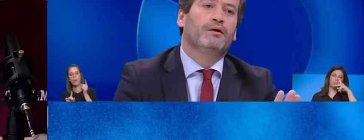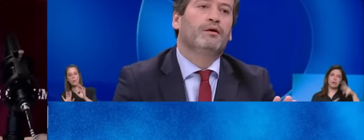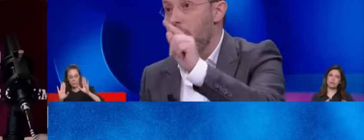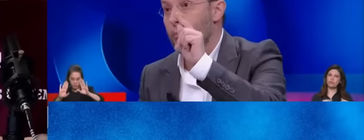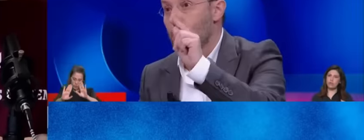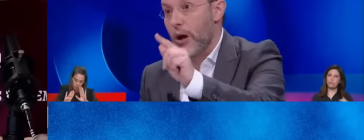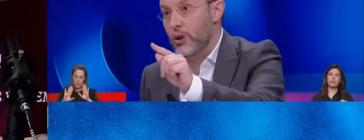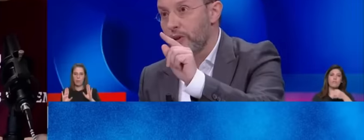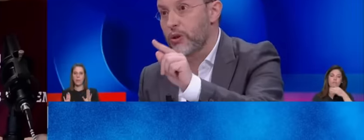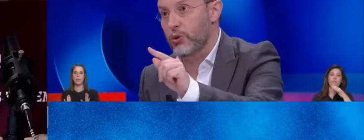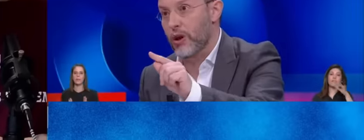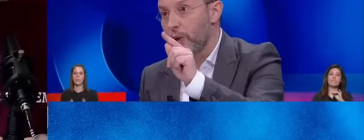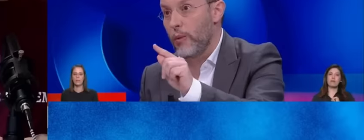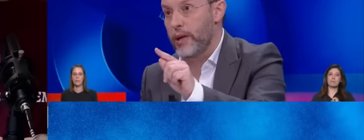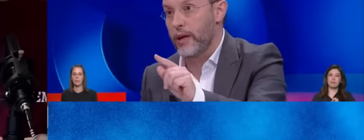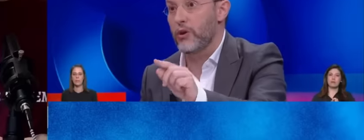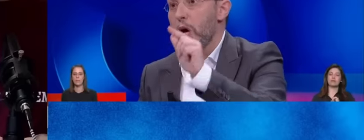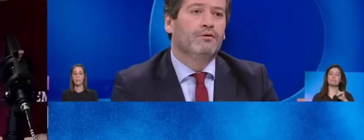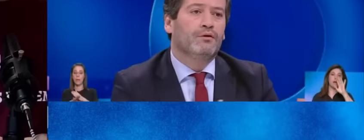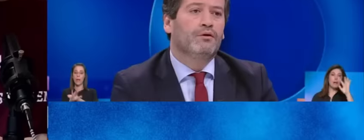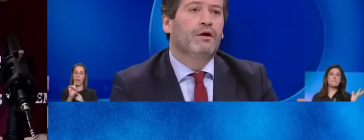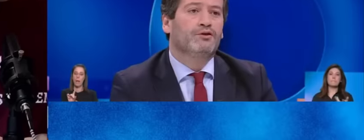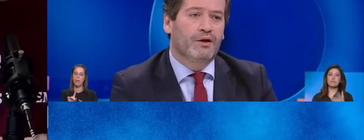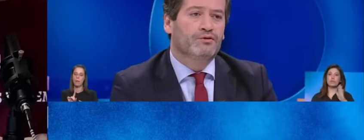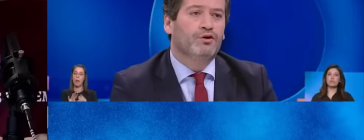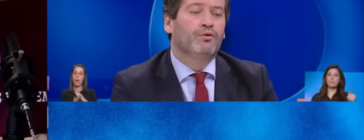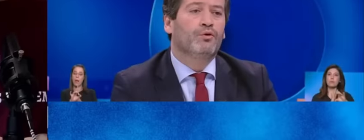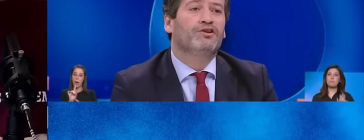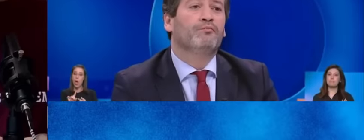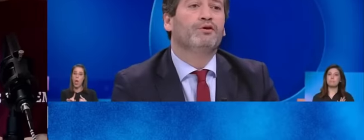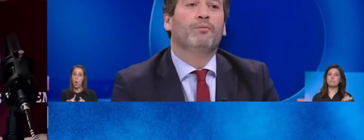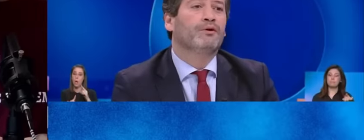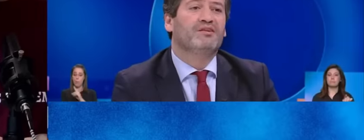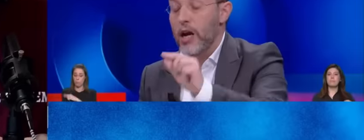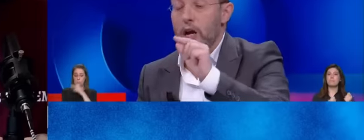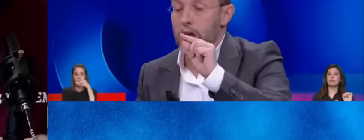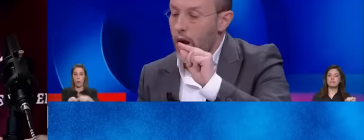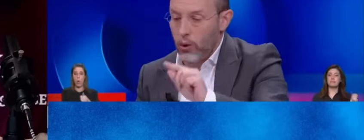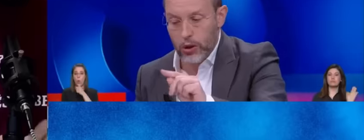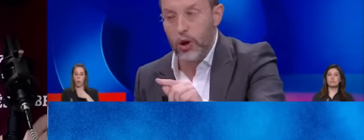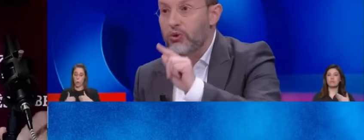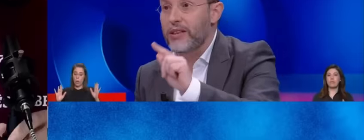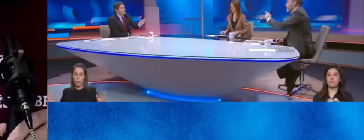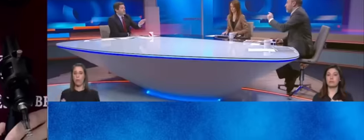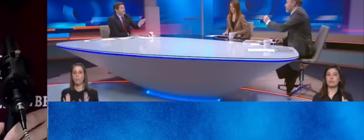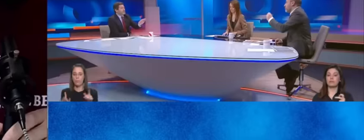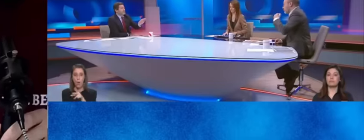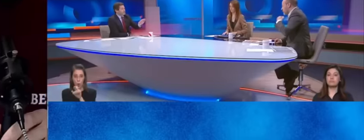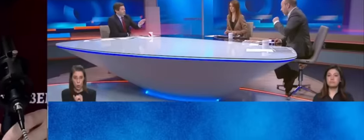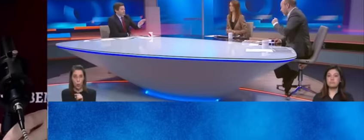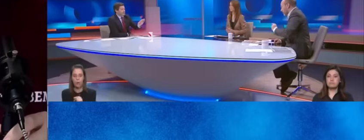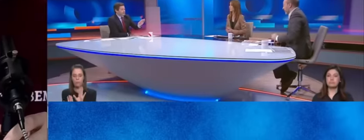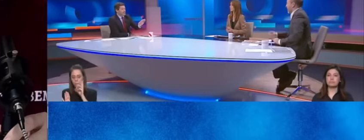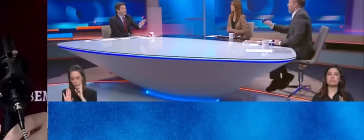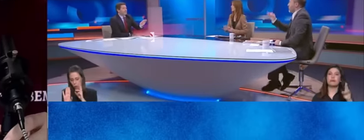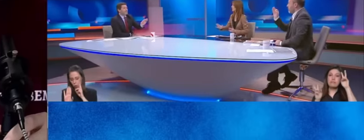minha família causa de situação e do ambiente que o seu partido mais qualquer outra auda criar não se atrev a interromper quando eu